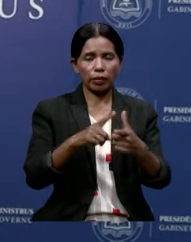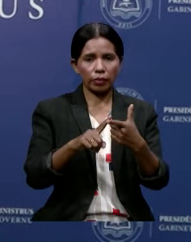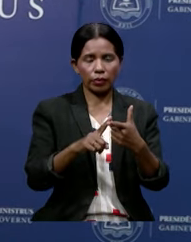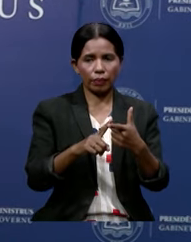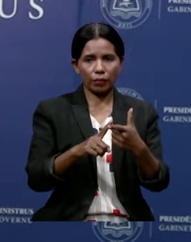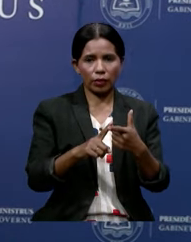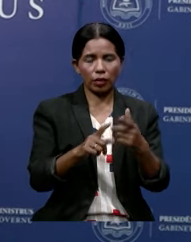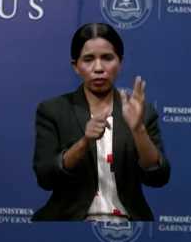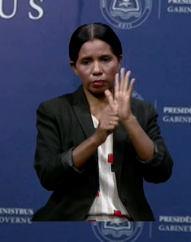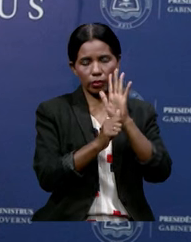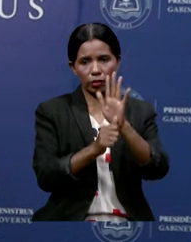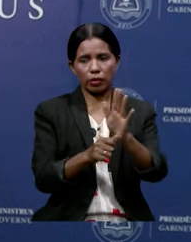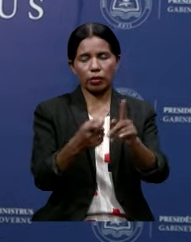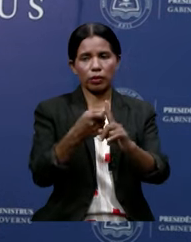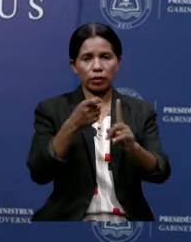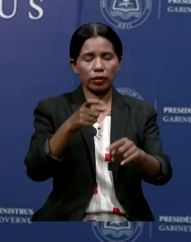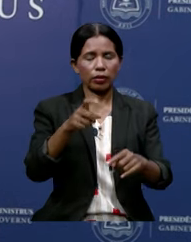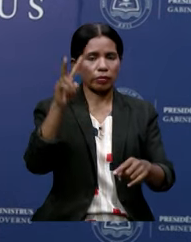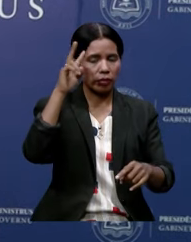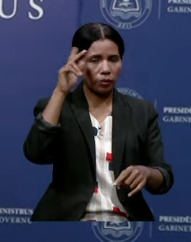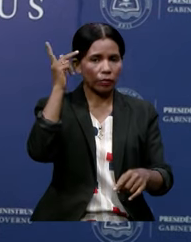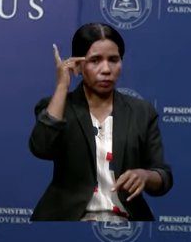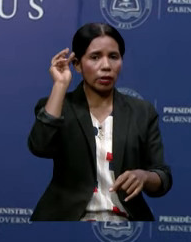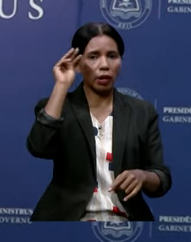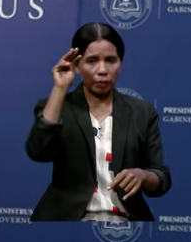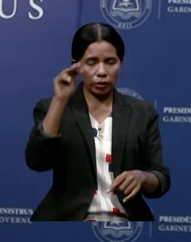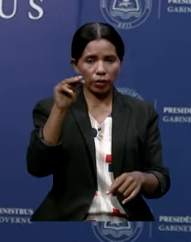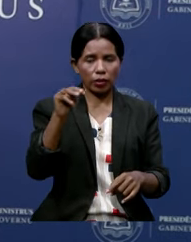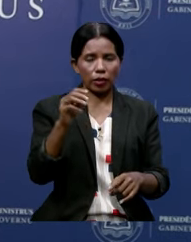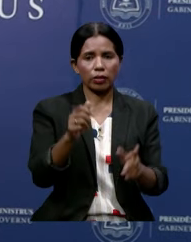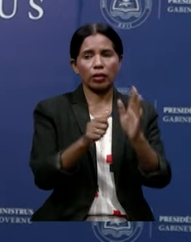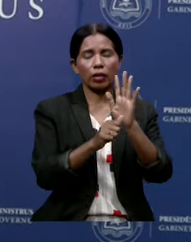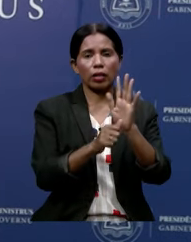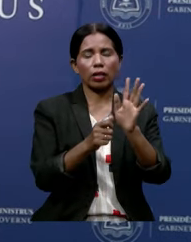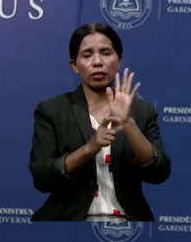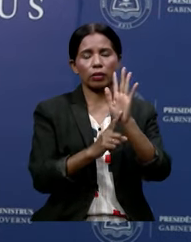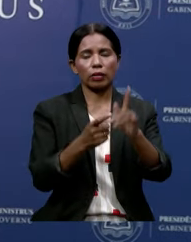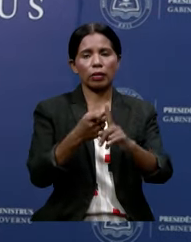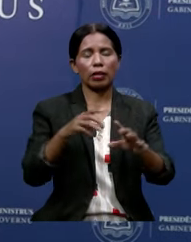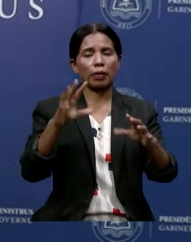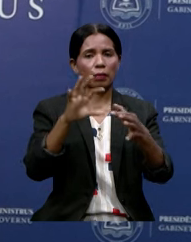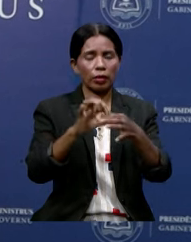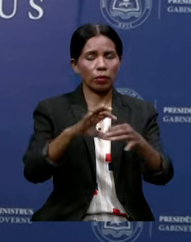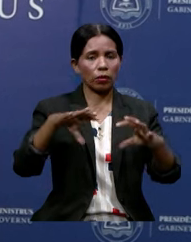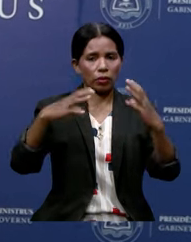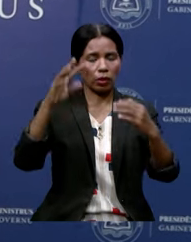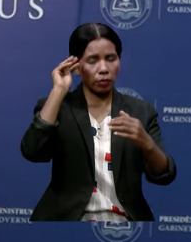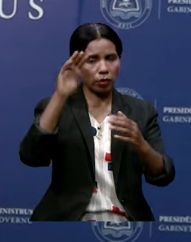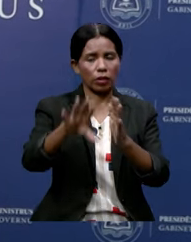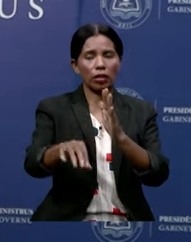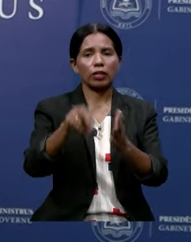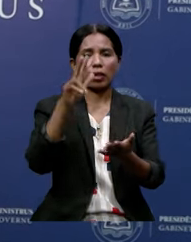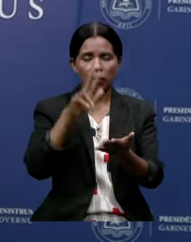halo apresentasaun hos excelencia vice primer ministro halo apresentasaun hos membro konsil de ministro ini yang hetang